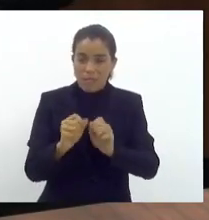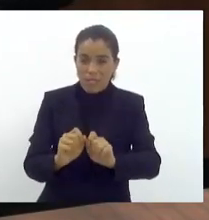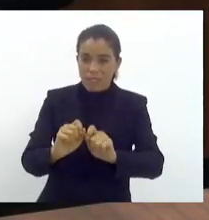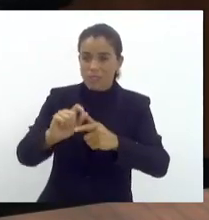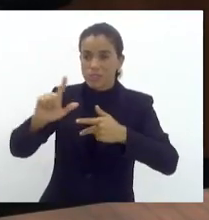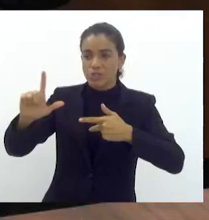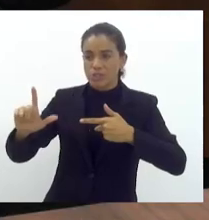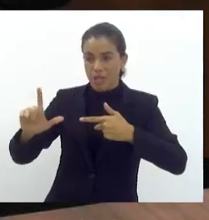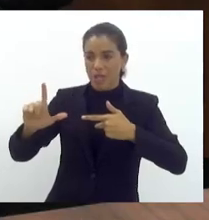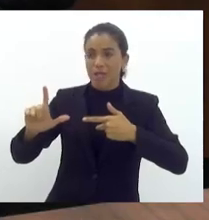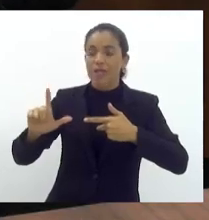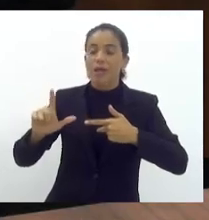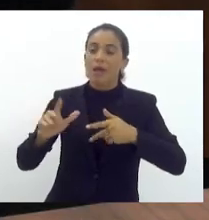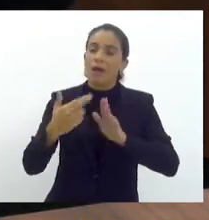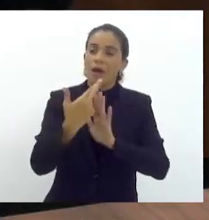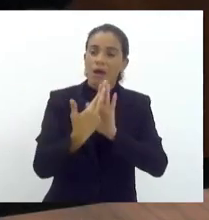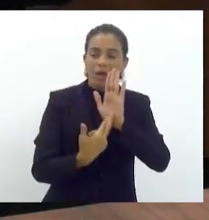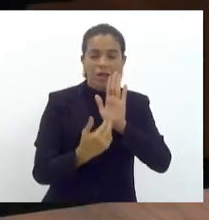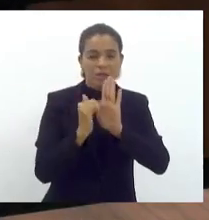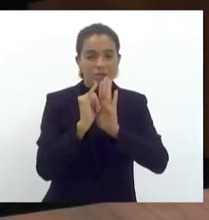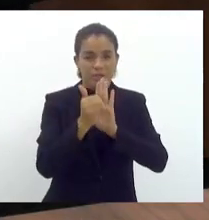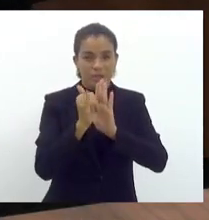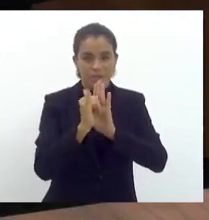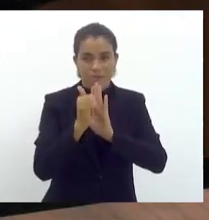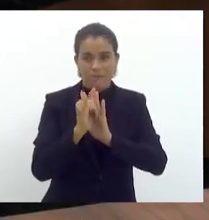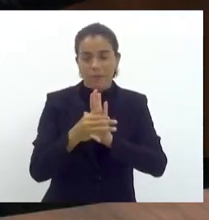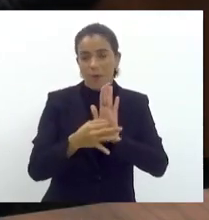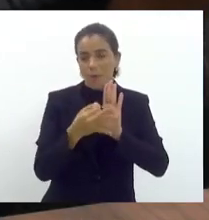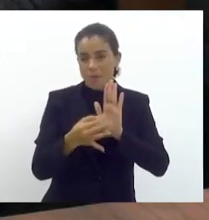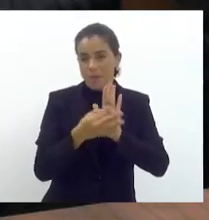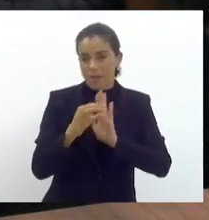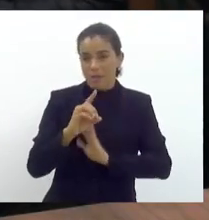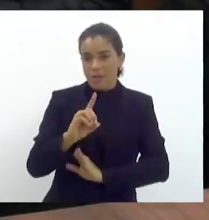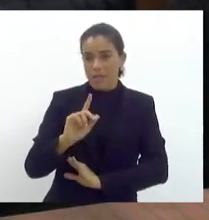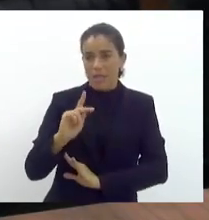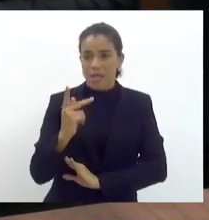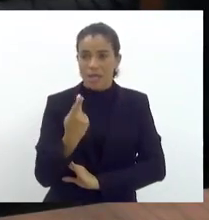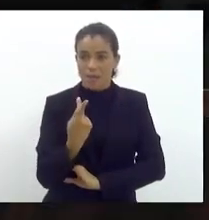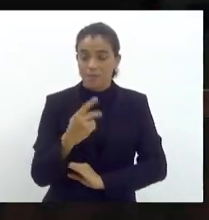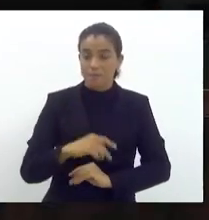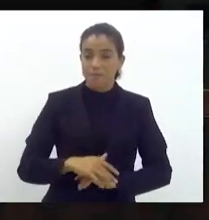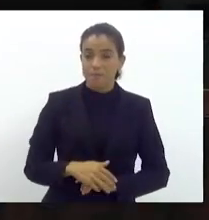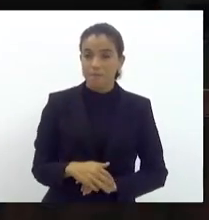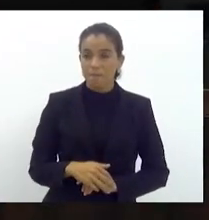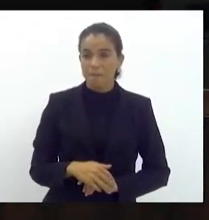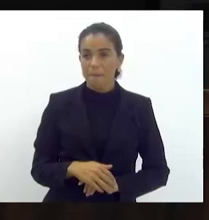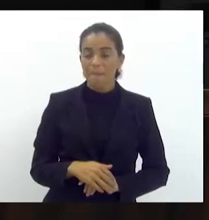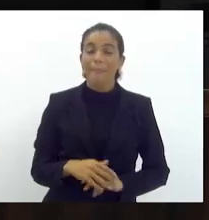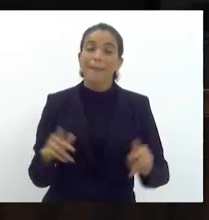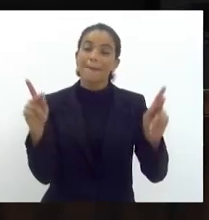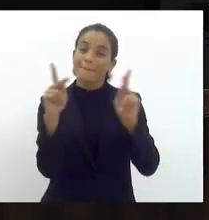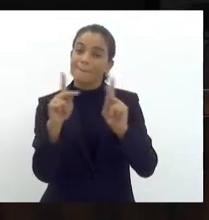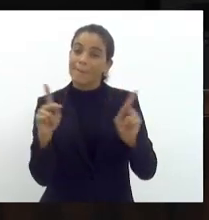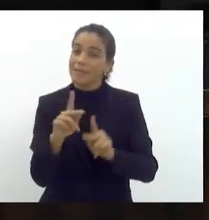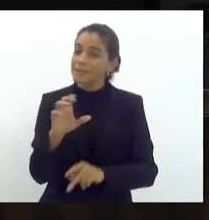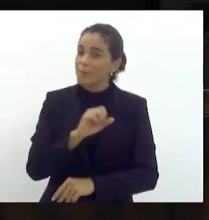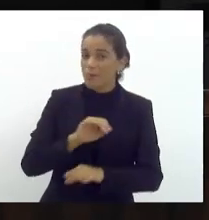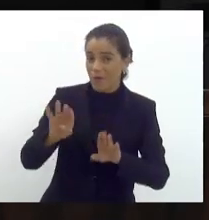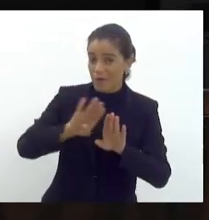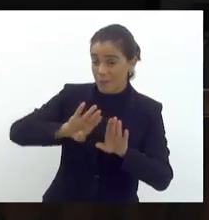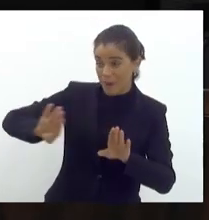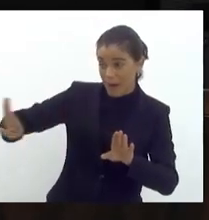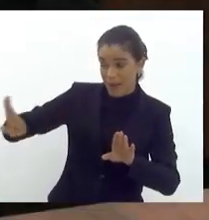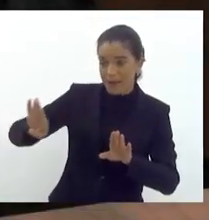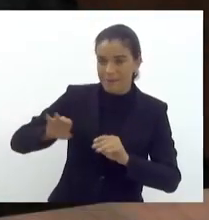a relatoria ao parecer no DH abordado amor em paz e amor chega pra lá